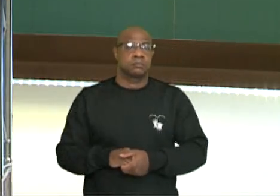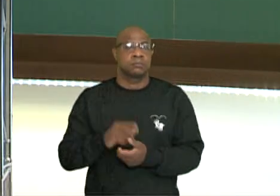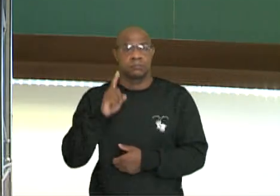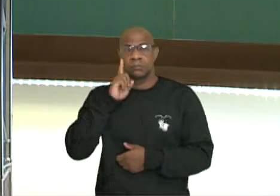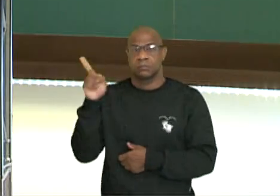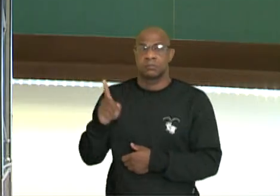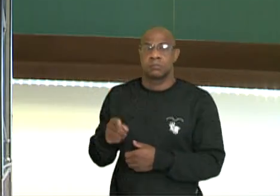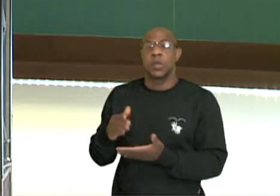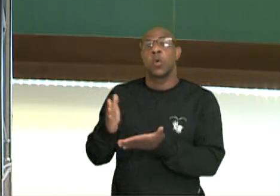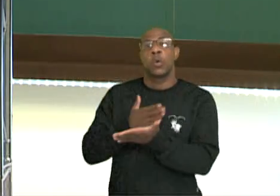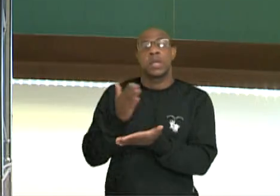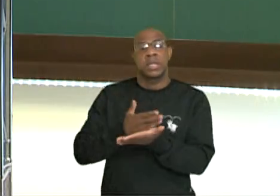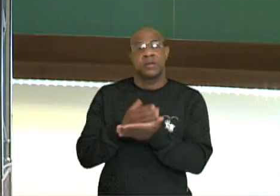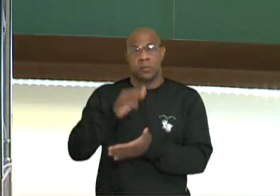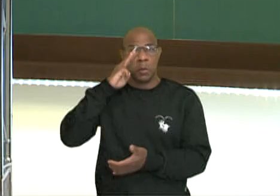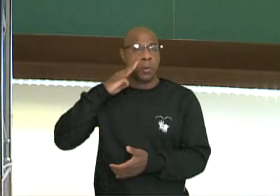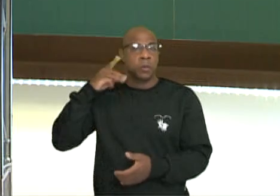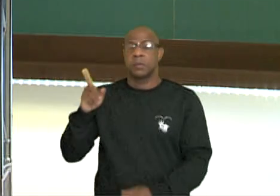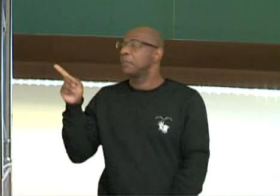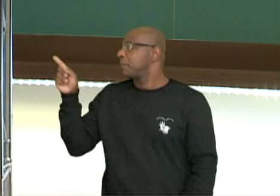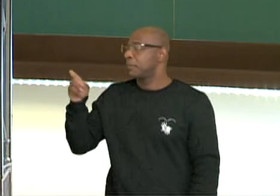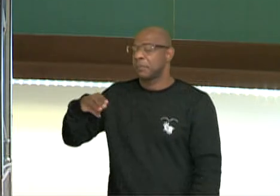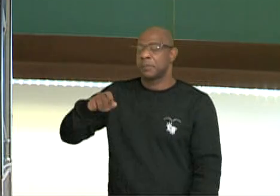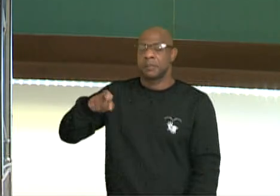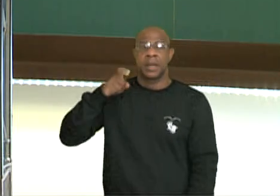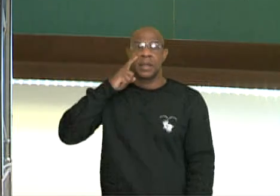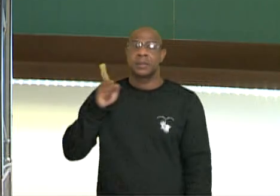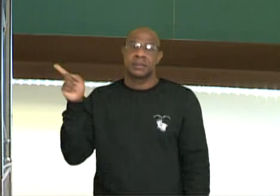então essa é uma das obras mais importantes do Marx,